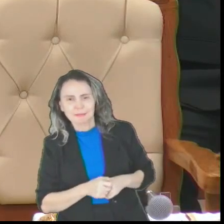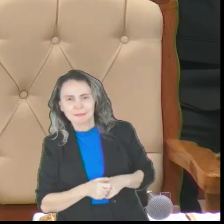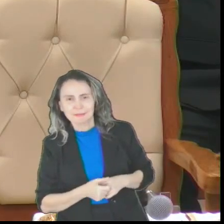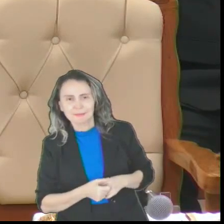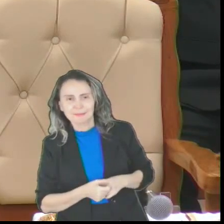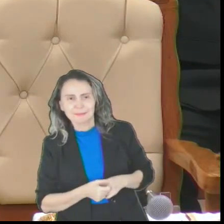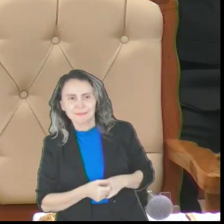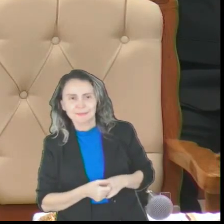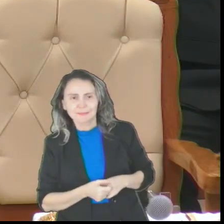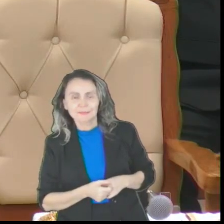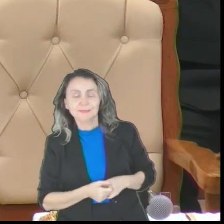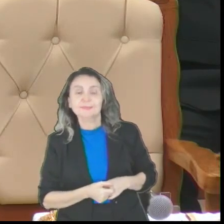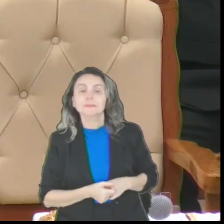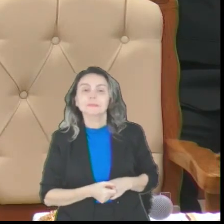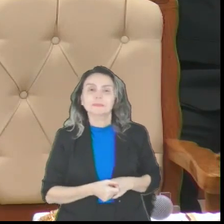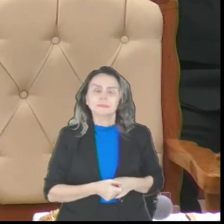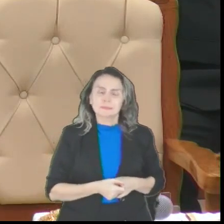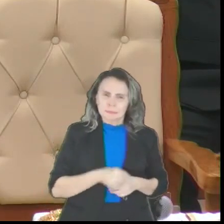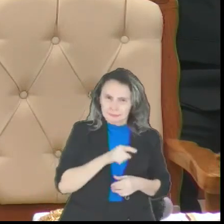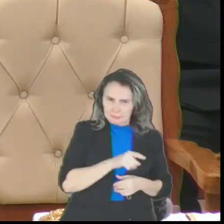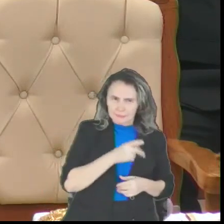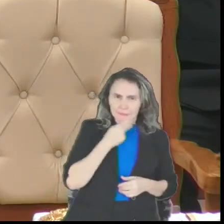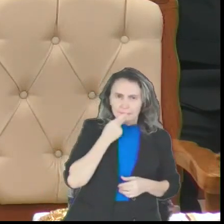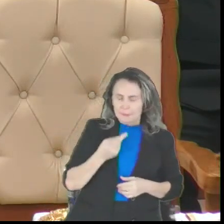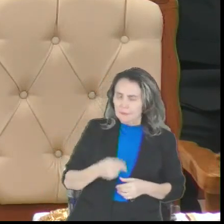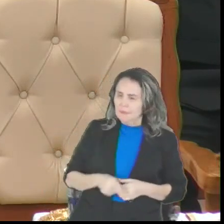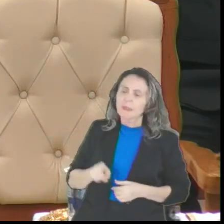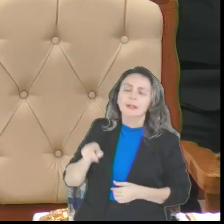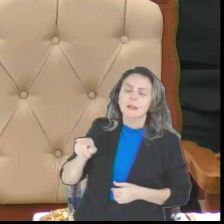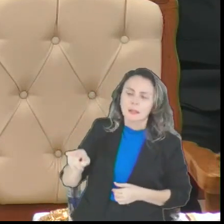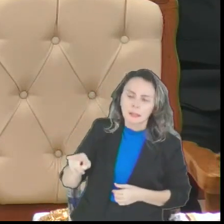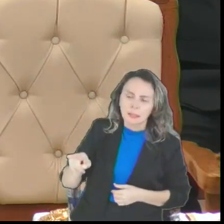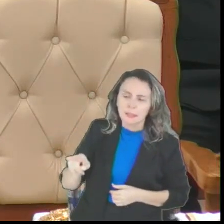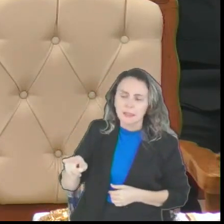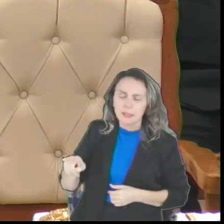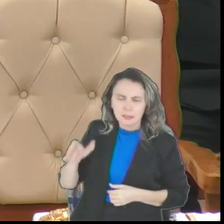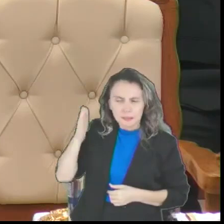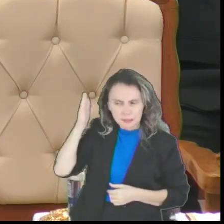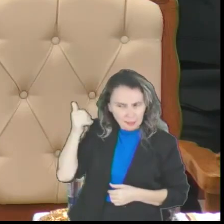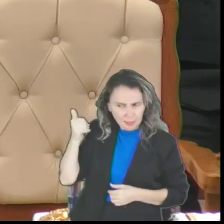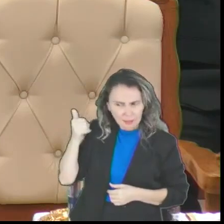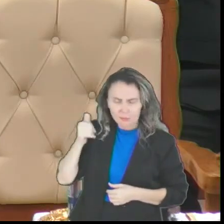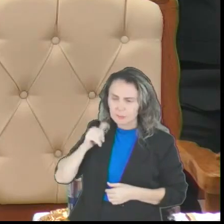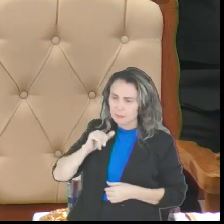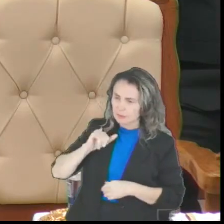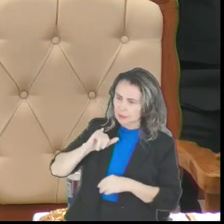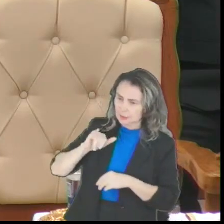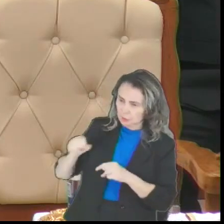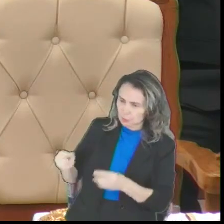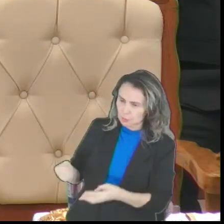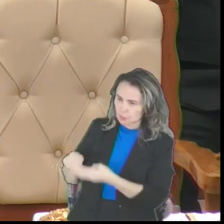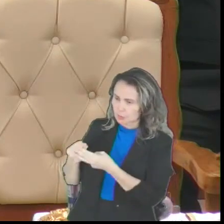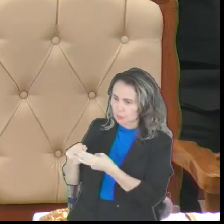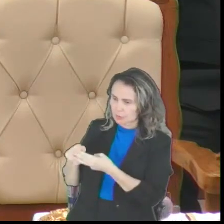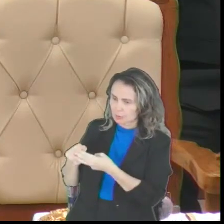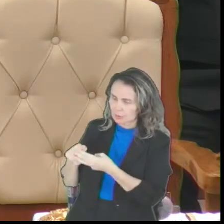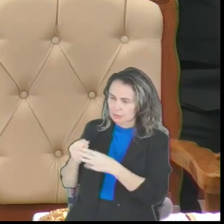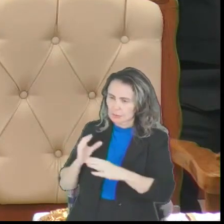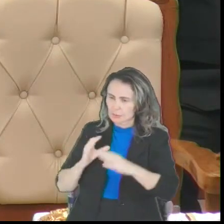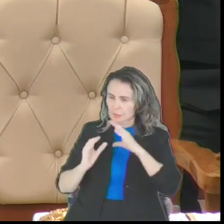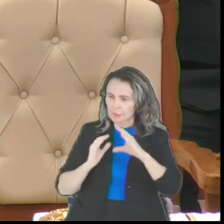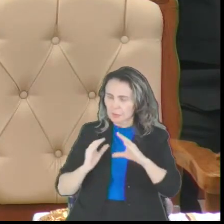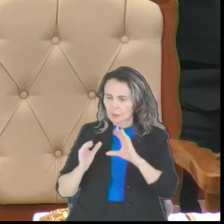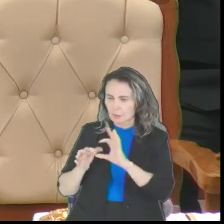sabe. E ela é interessante, diz: o senhor sabe que os judeus não se comunicam com os samaritanos. Nós temos diferenças